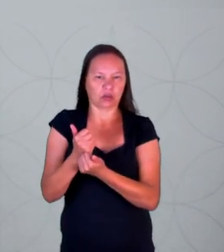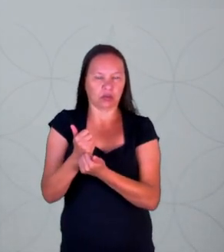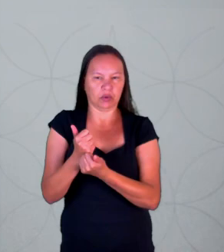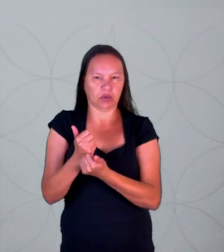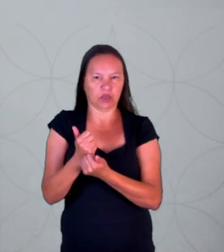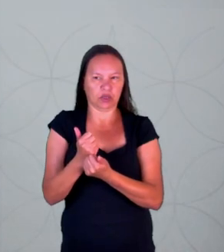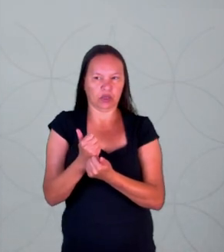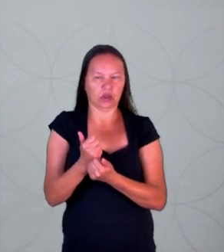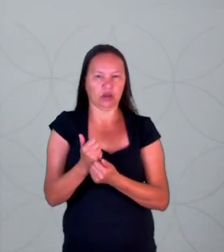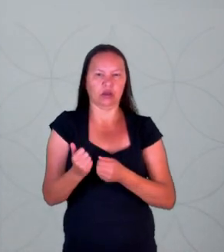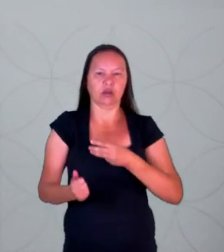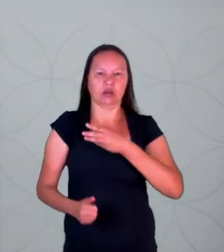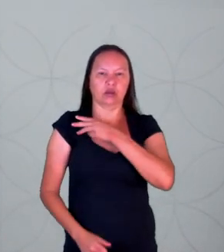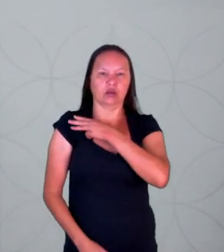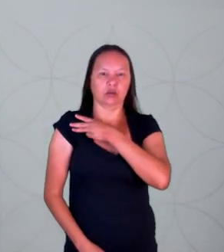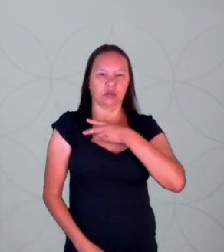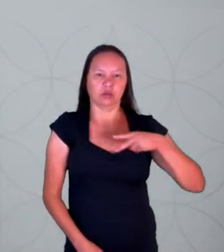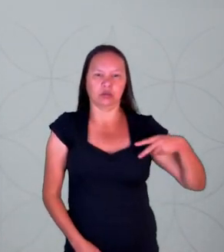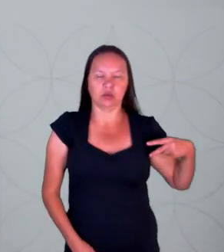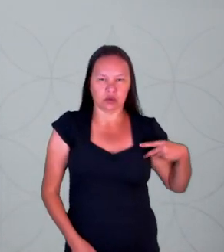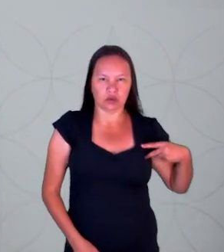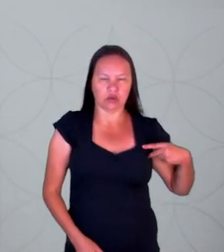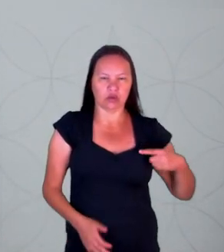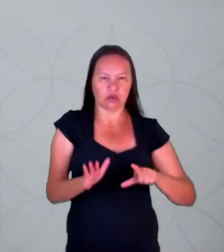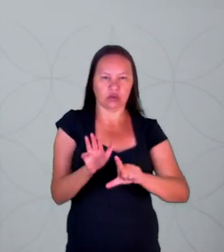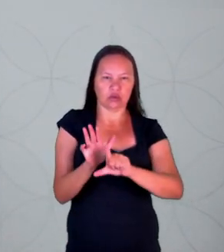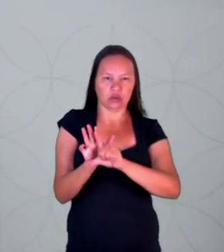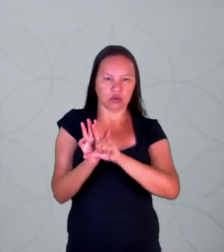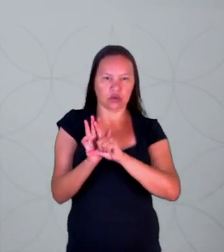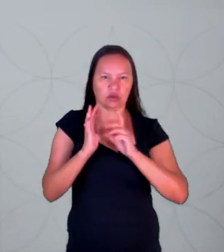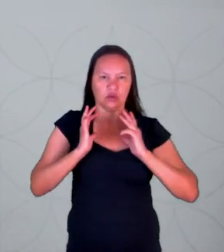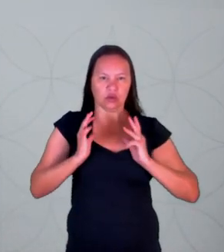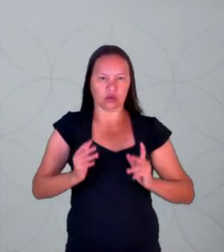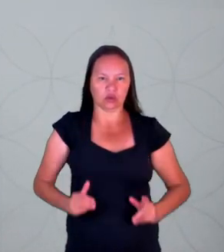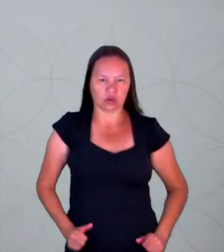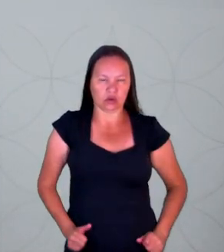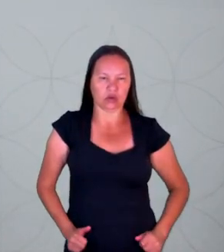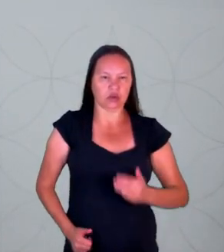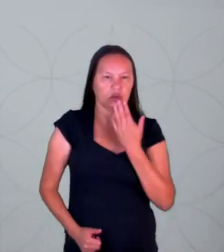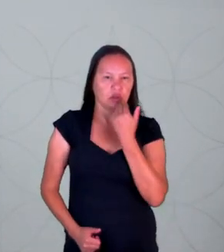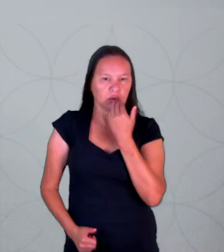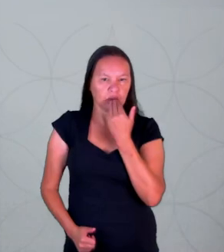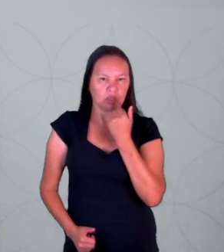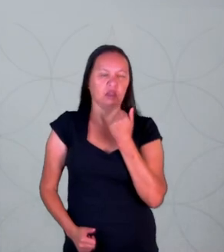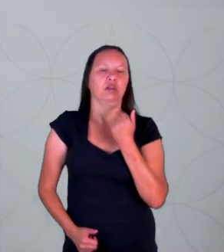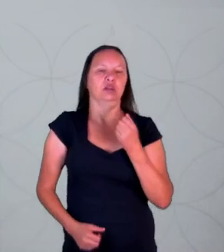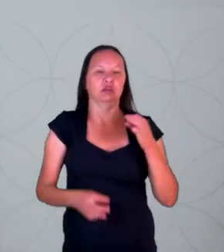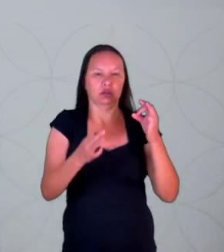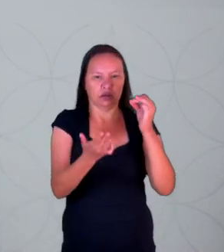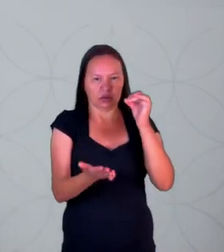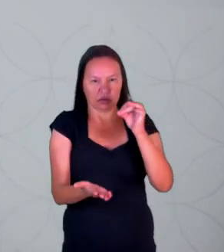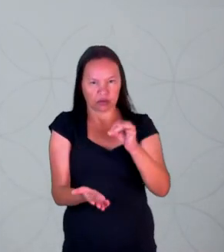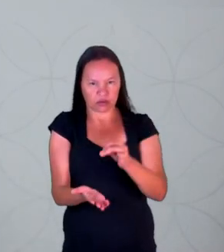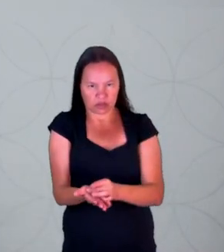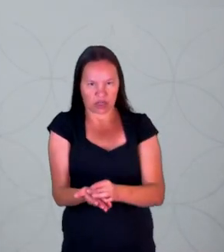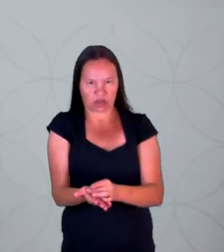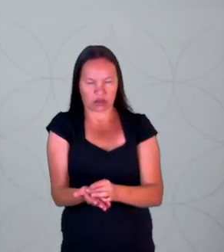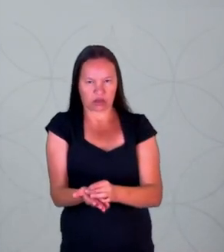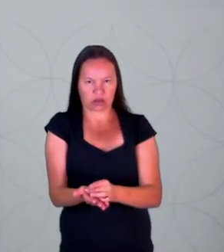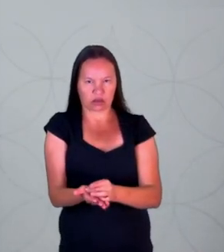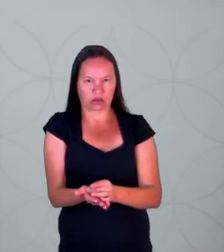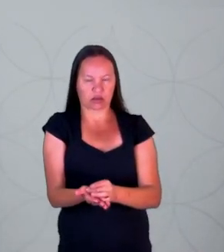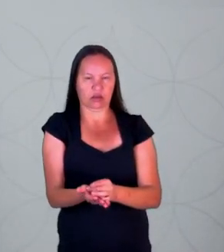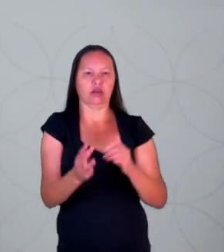atuação ministerial acerca do direito humano a Alimentação adequada compõe a mesa de abertura as